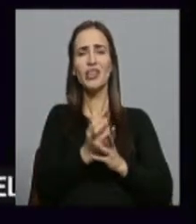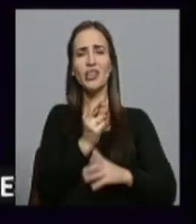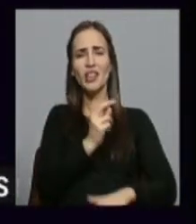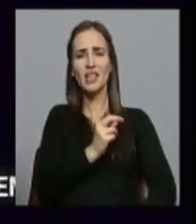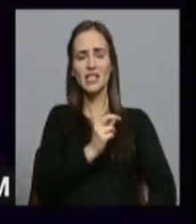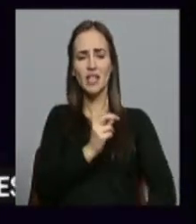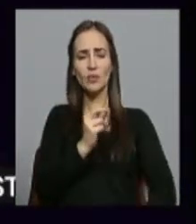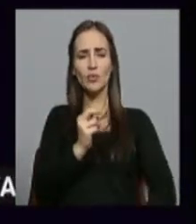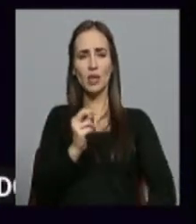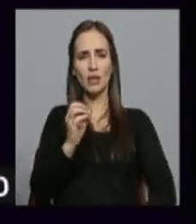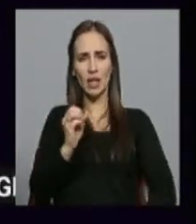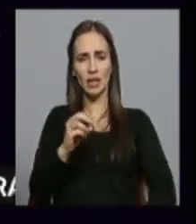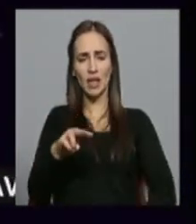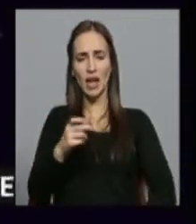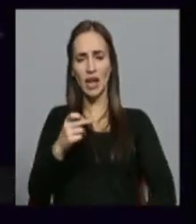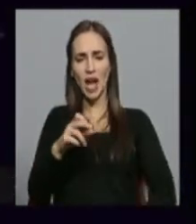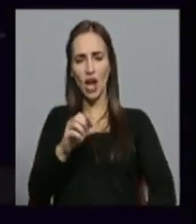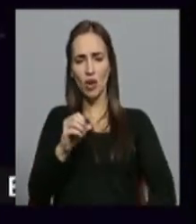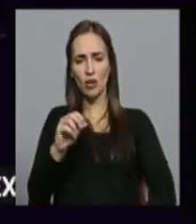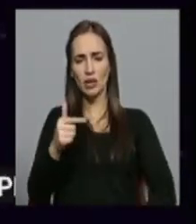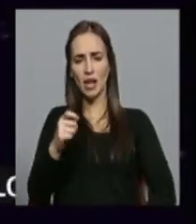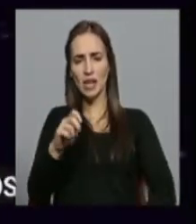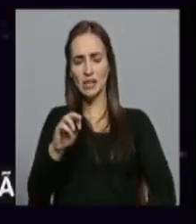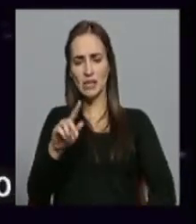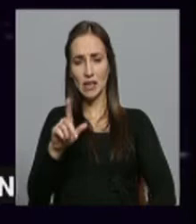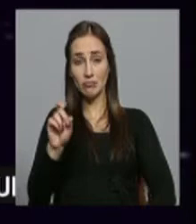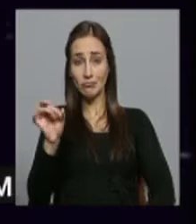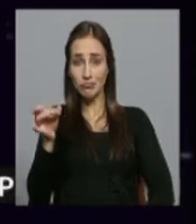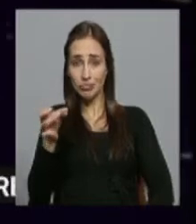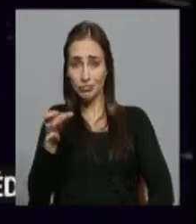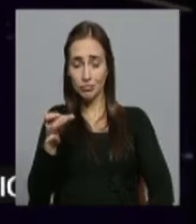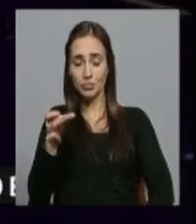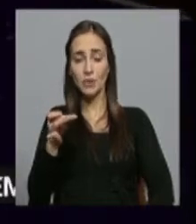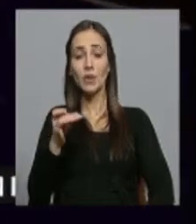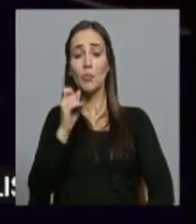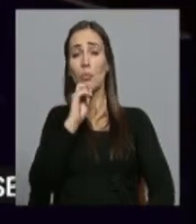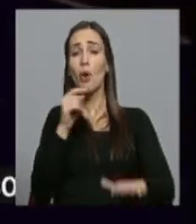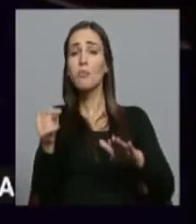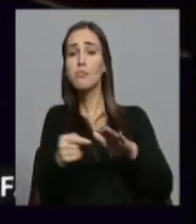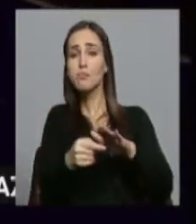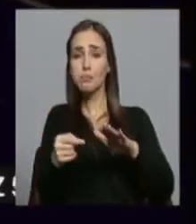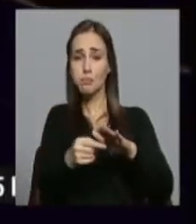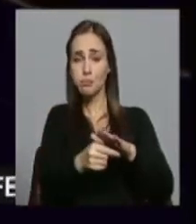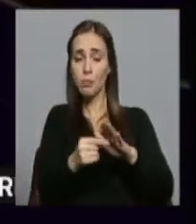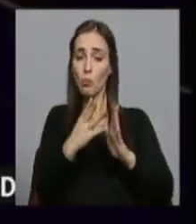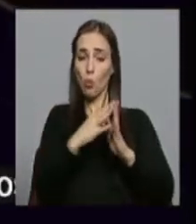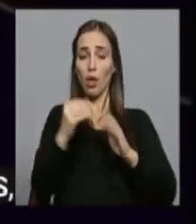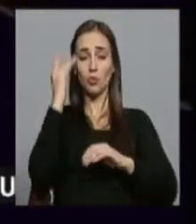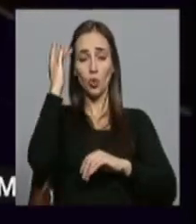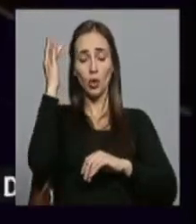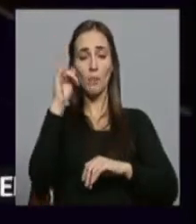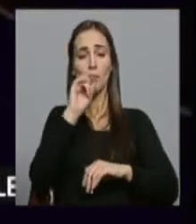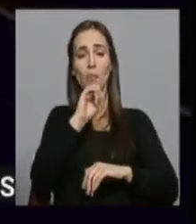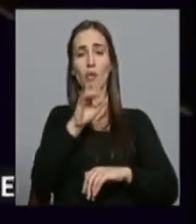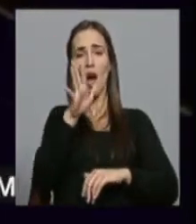nanoteslas, mais do que a própria Europa. E isto quer dizer que Miranda até pode ter por baixo da sua superfície, de acordo com este modelo teórico, um oceano de água